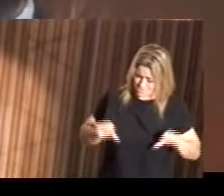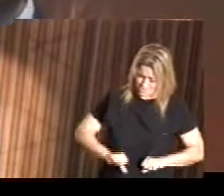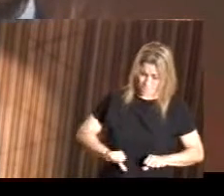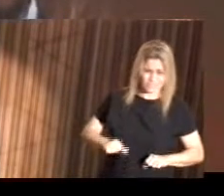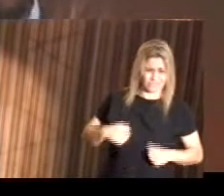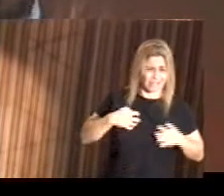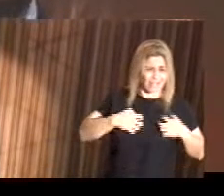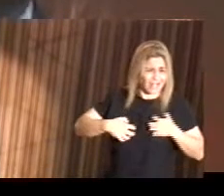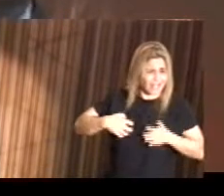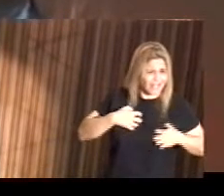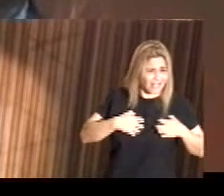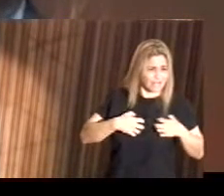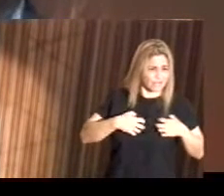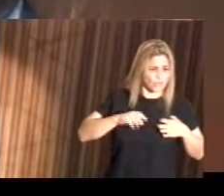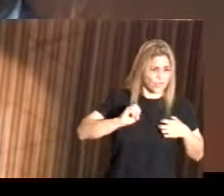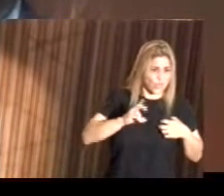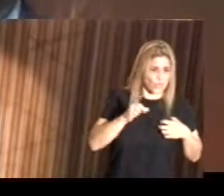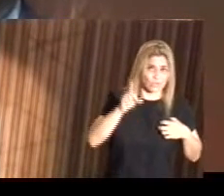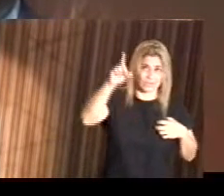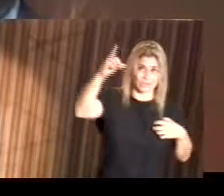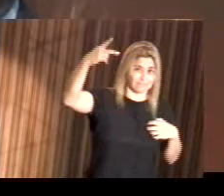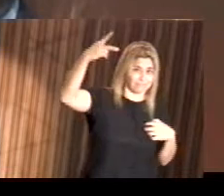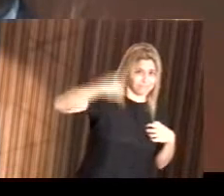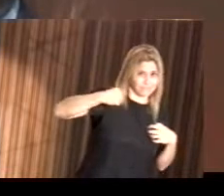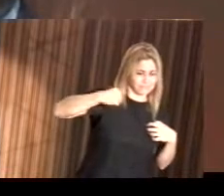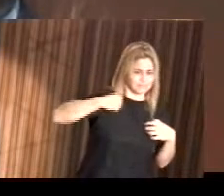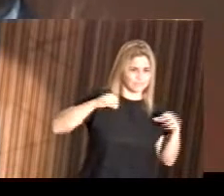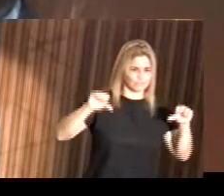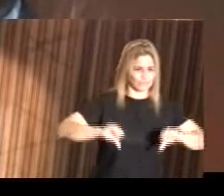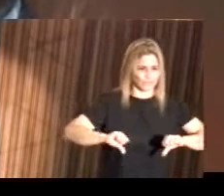você vai sofrer a disciplina de Deus.